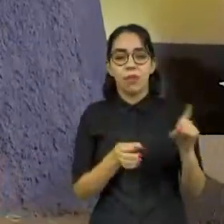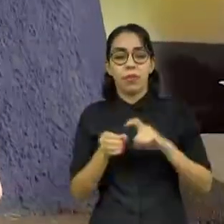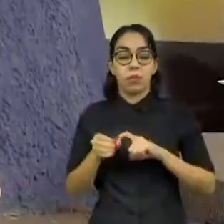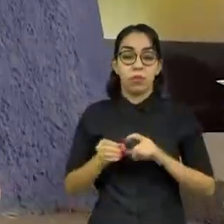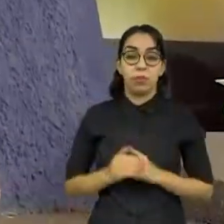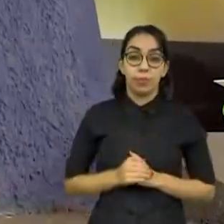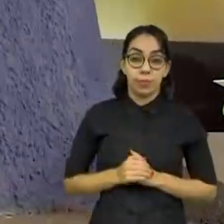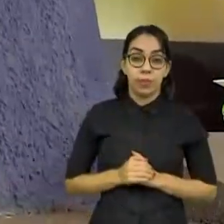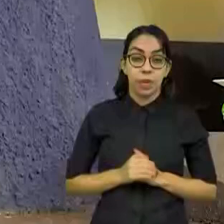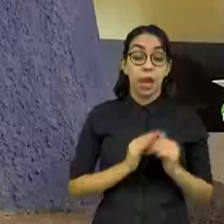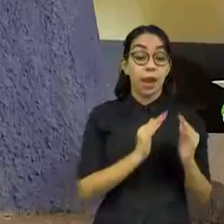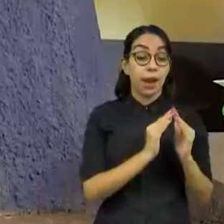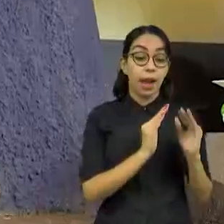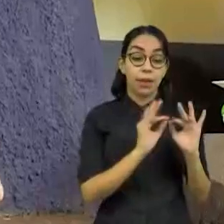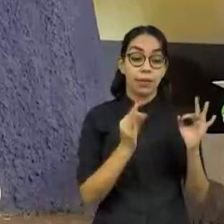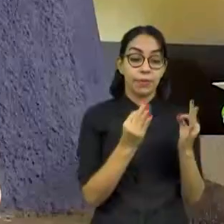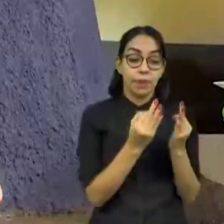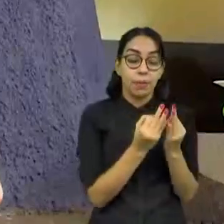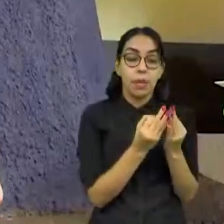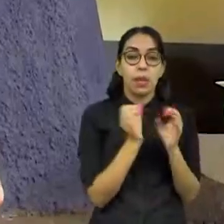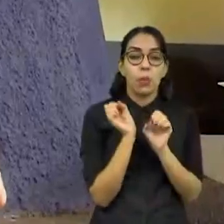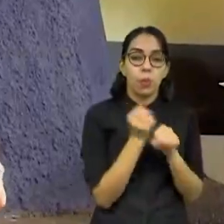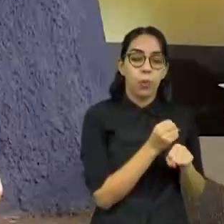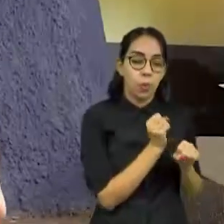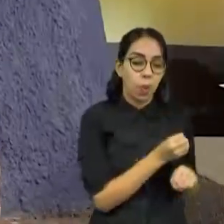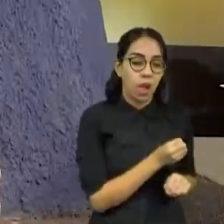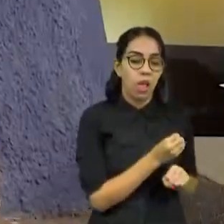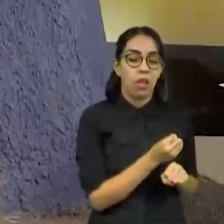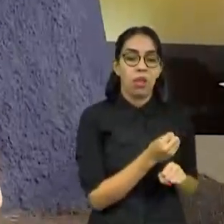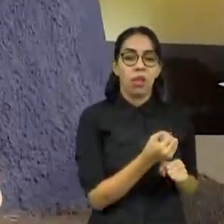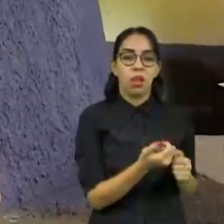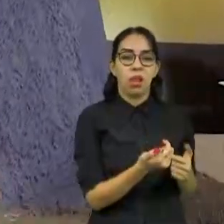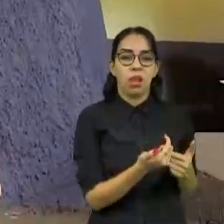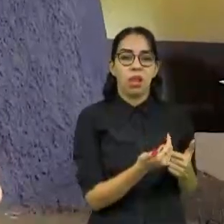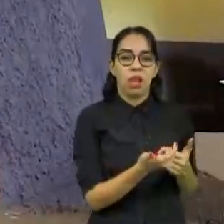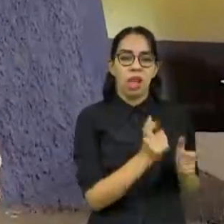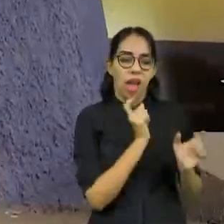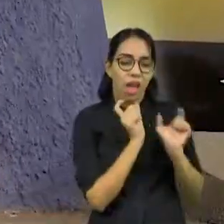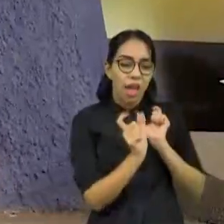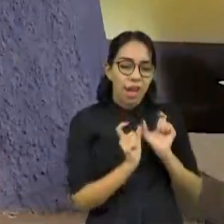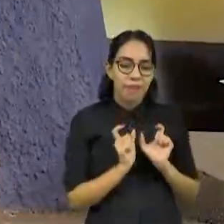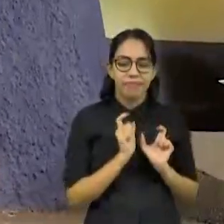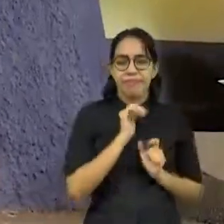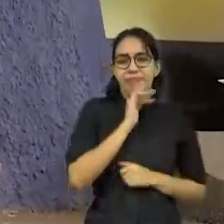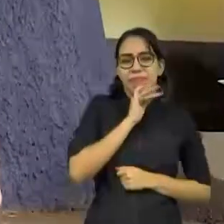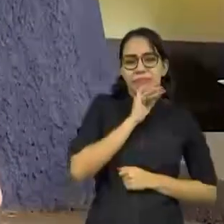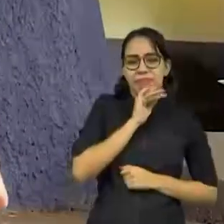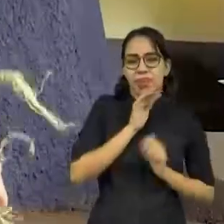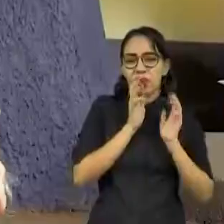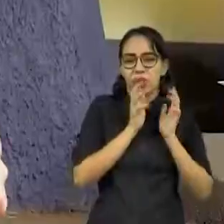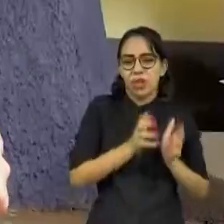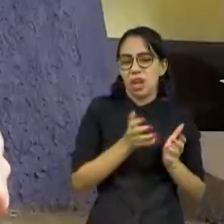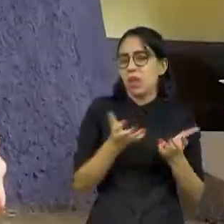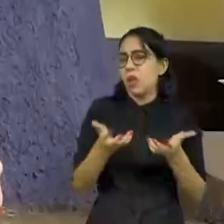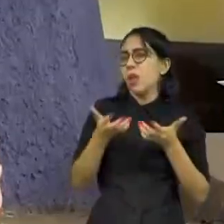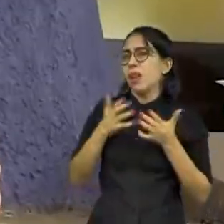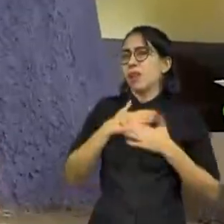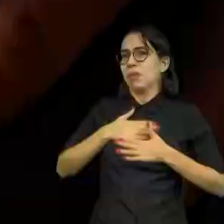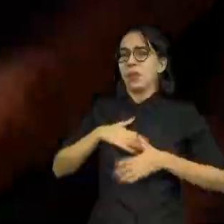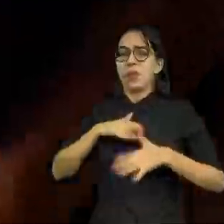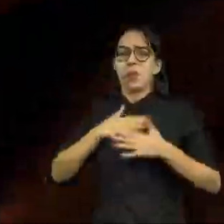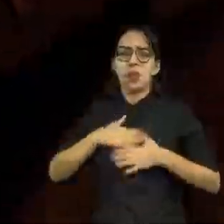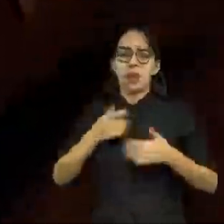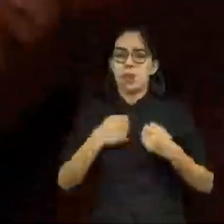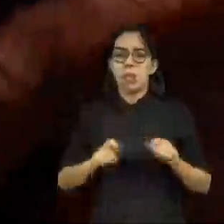né? Mas a gente só levava, era xingada. Eu disse, não, minha louça é melhor, dá mais resultado, que eu estou quieta ali no lugar, não tem quem ter me